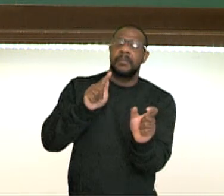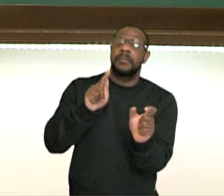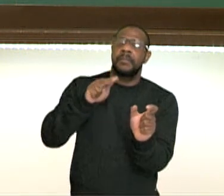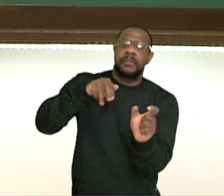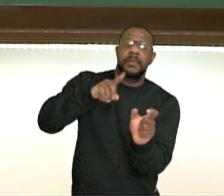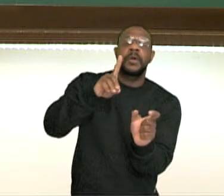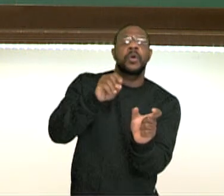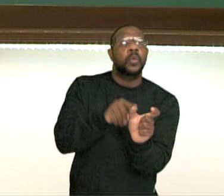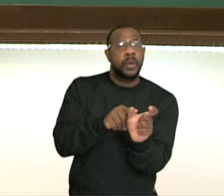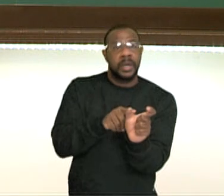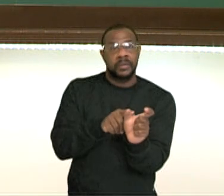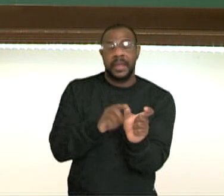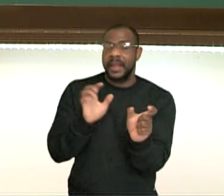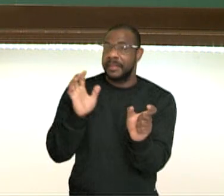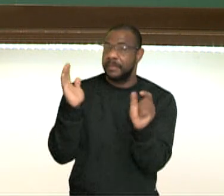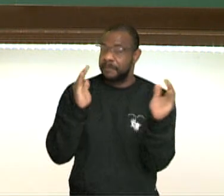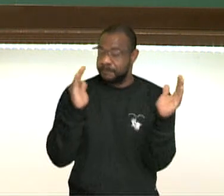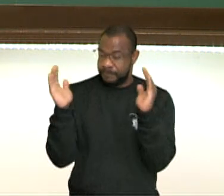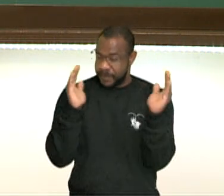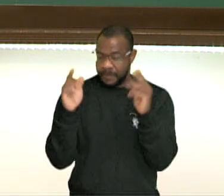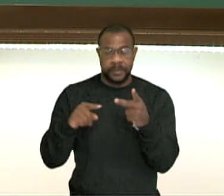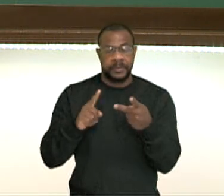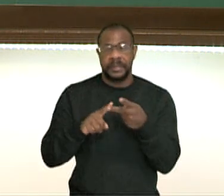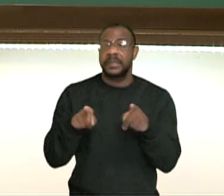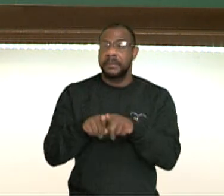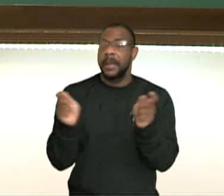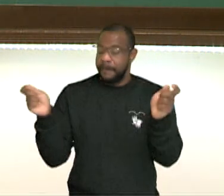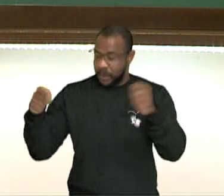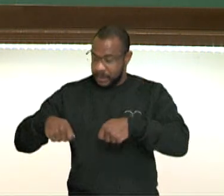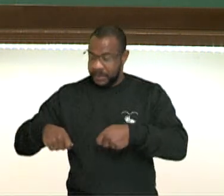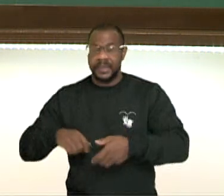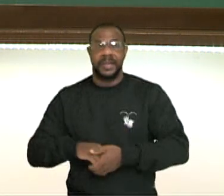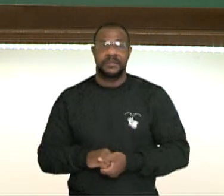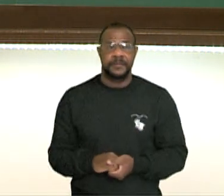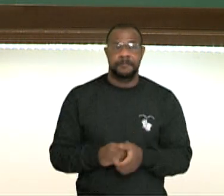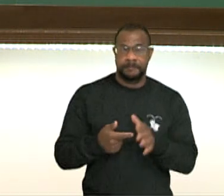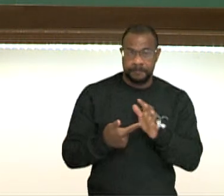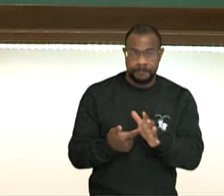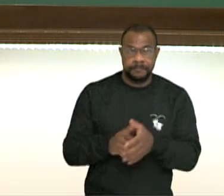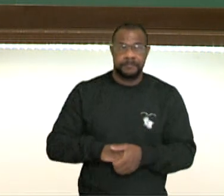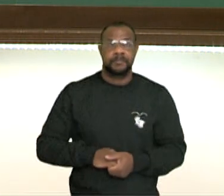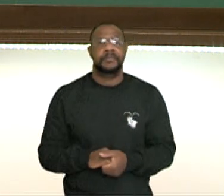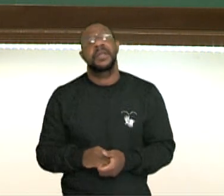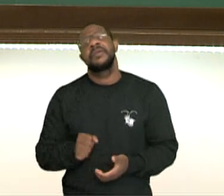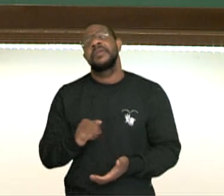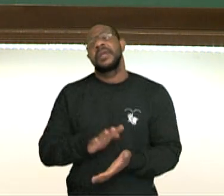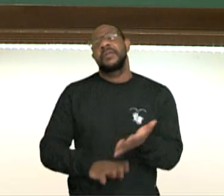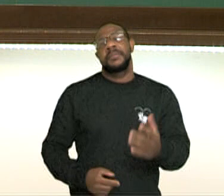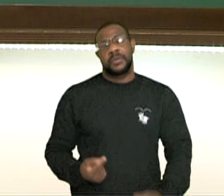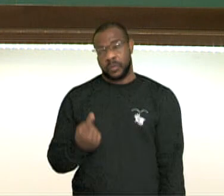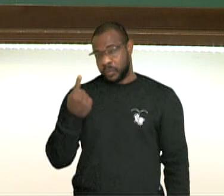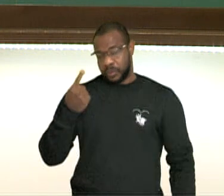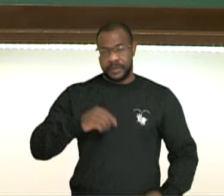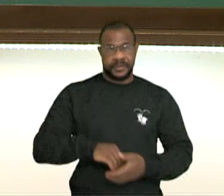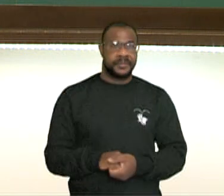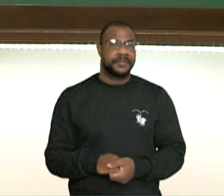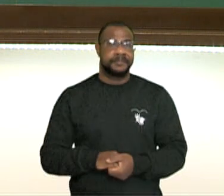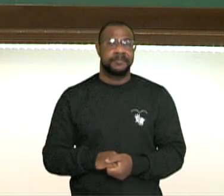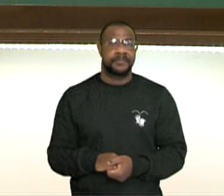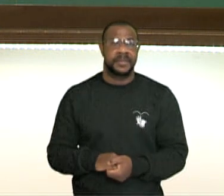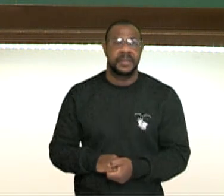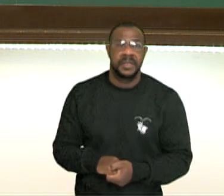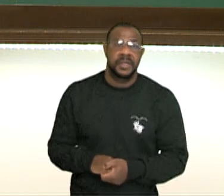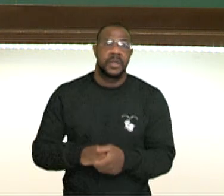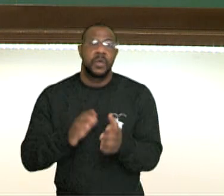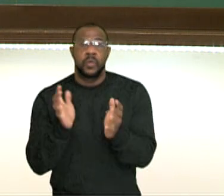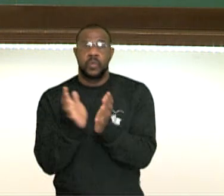uma possibilidade, indica também uma condição, tá? Atividade de número 1. Disse que uma